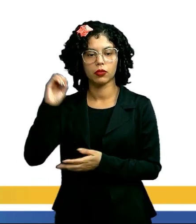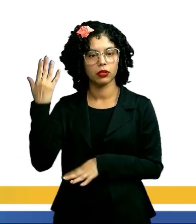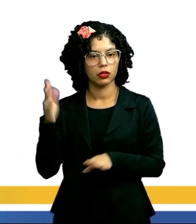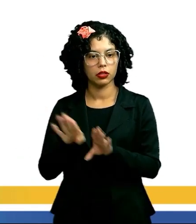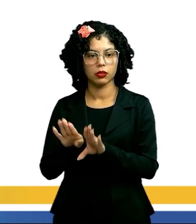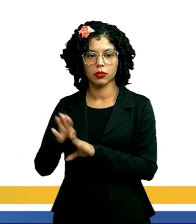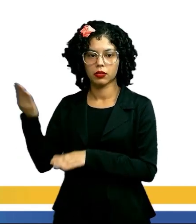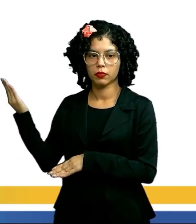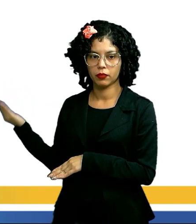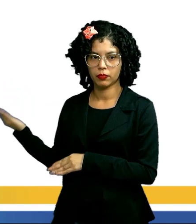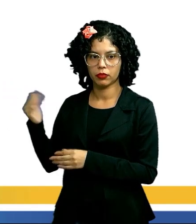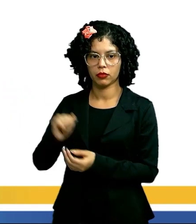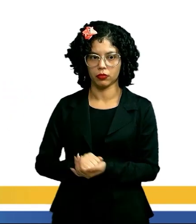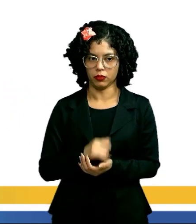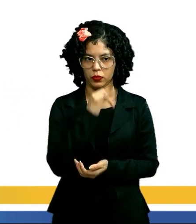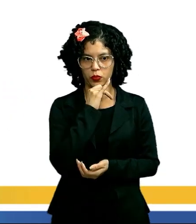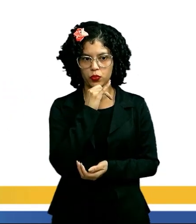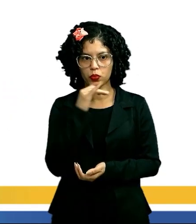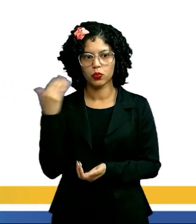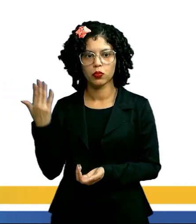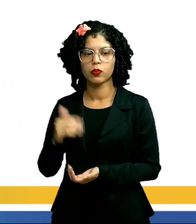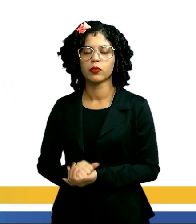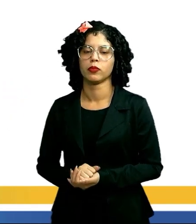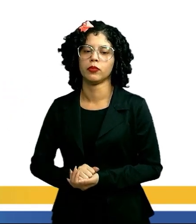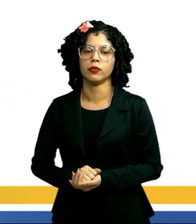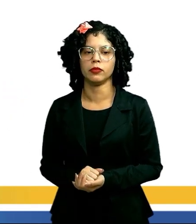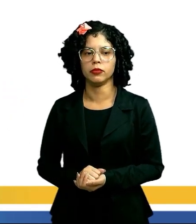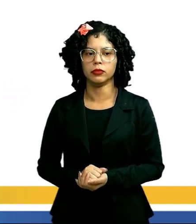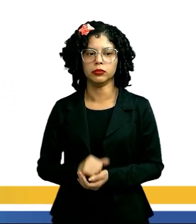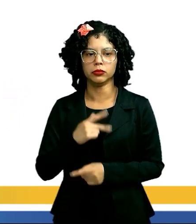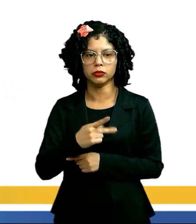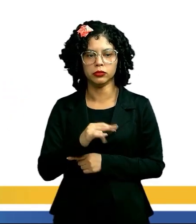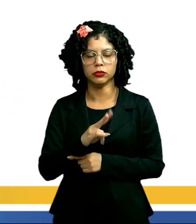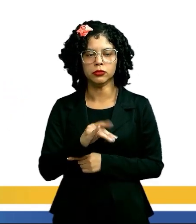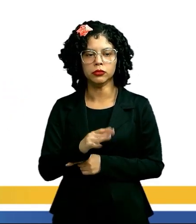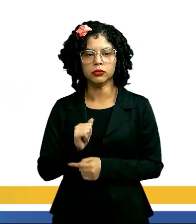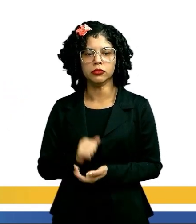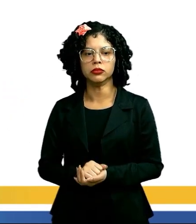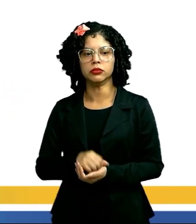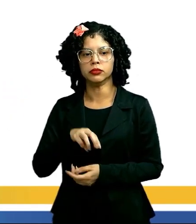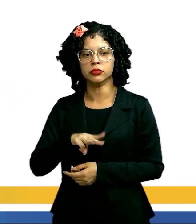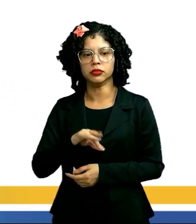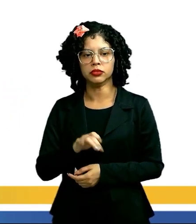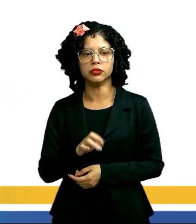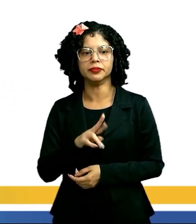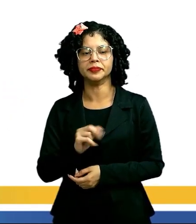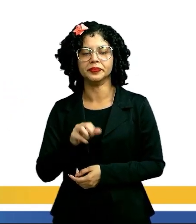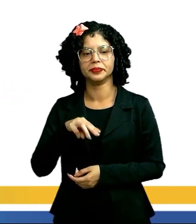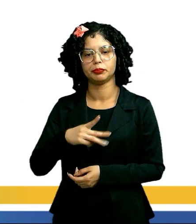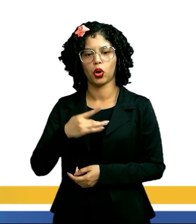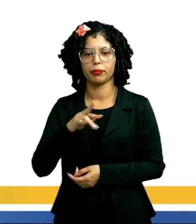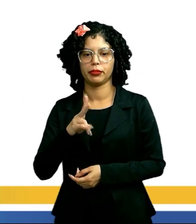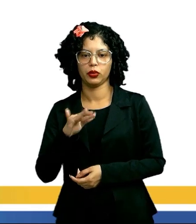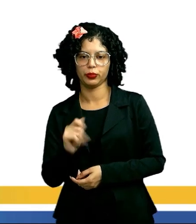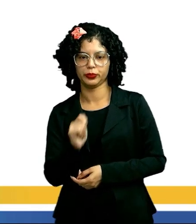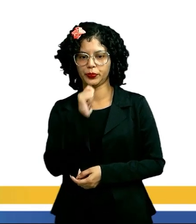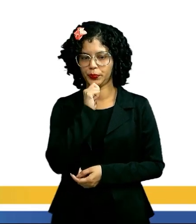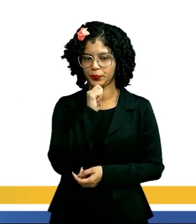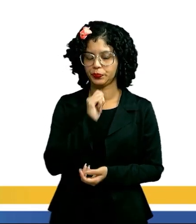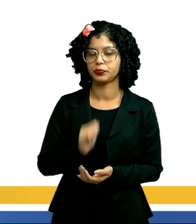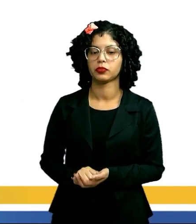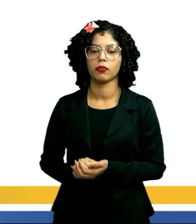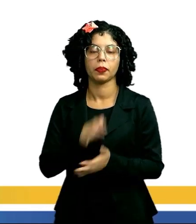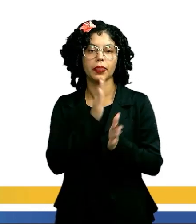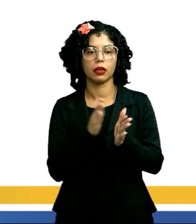para outras cadeias ramificadas, olha só. Nesse outro exemplo eu tenho um metil, um etil e um propil.